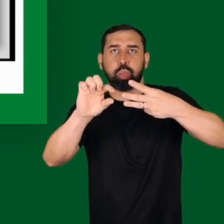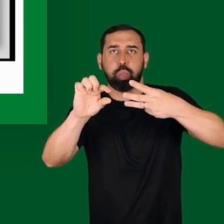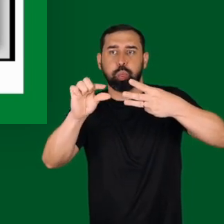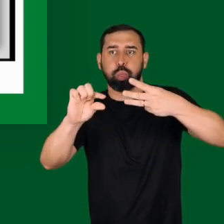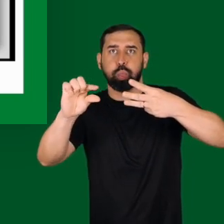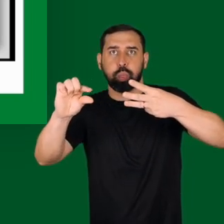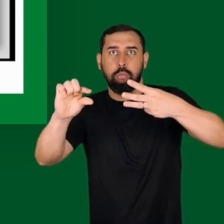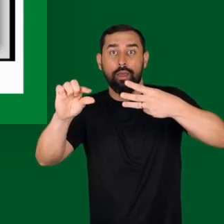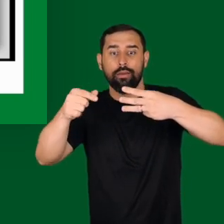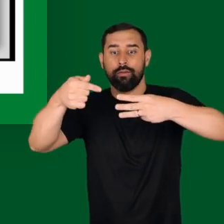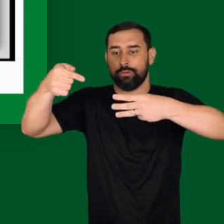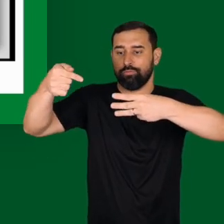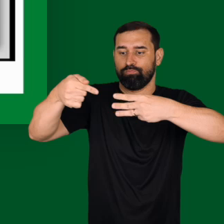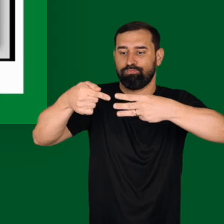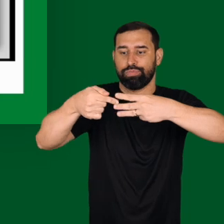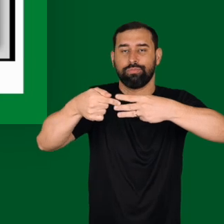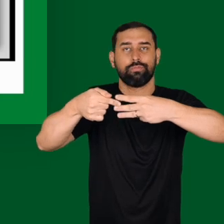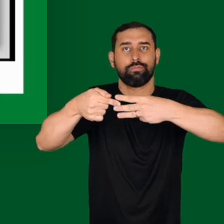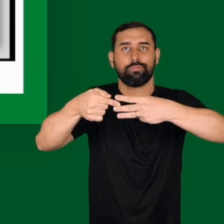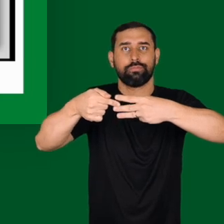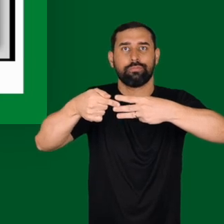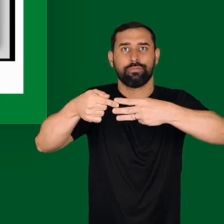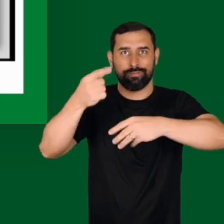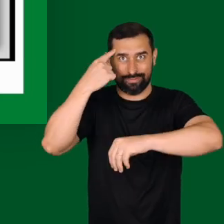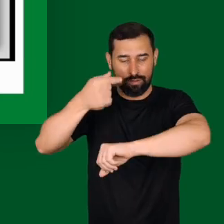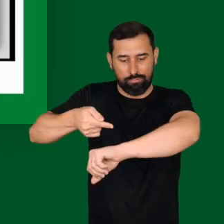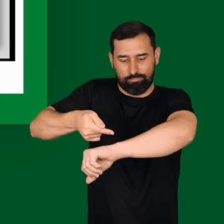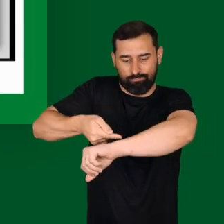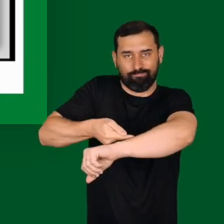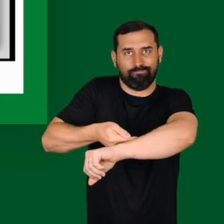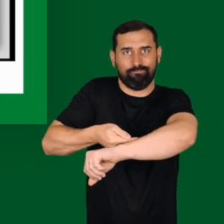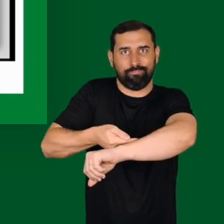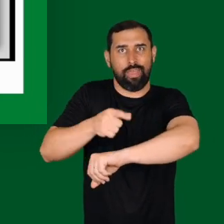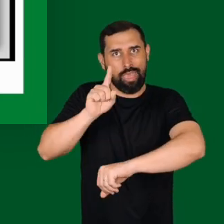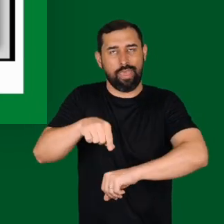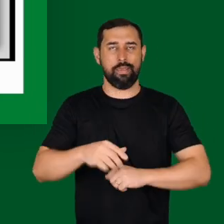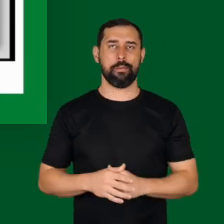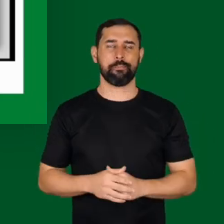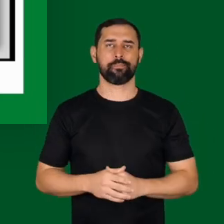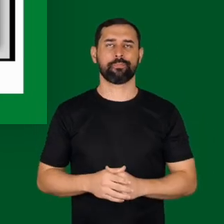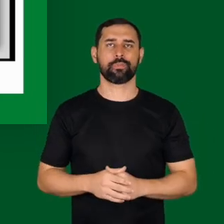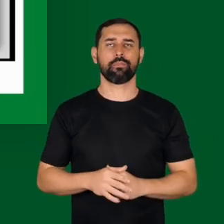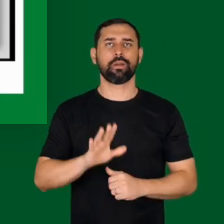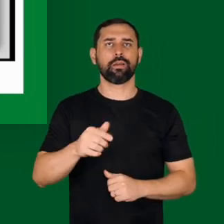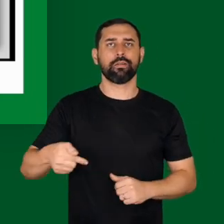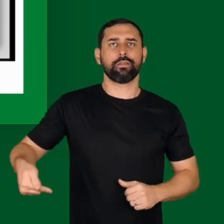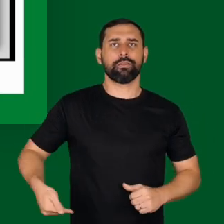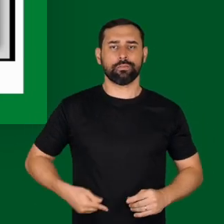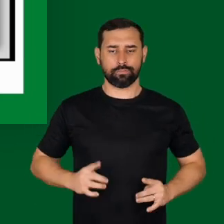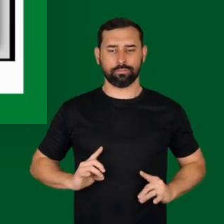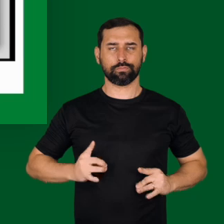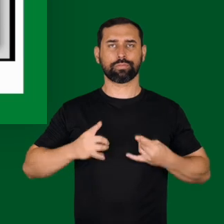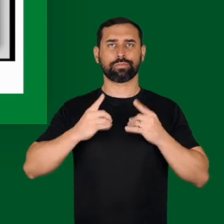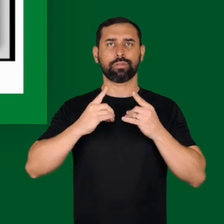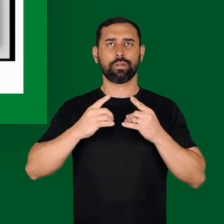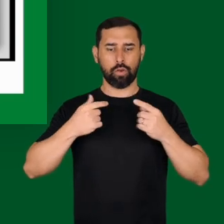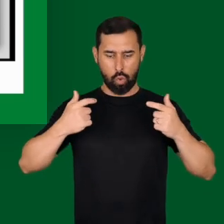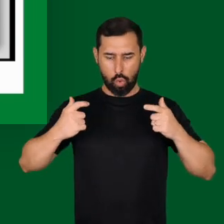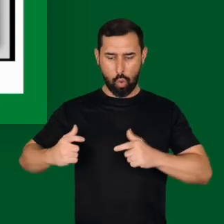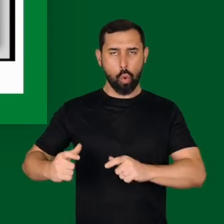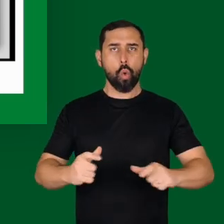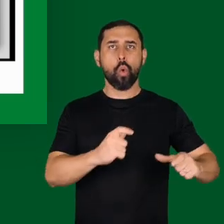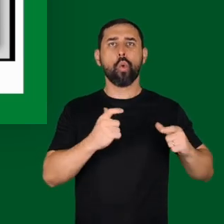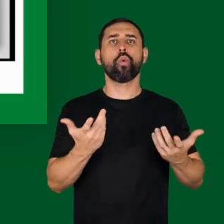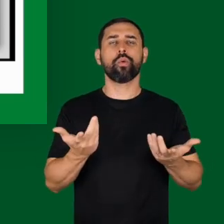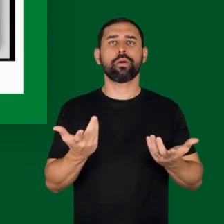Então, a aplicação de insulina, ela ocorre nessa região. Onde que podemos aplicar insulina no corpo? Na